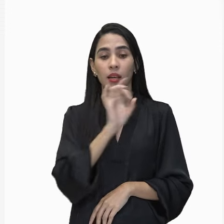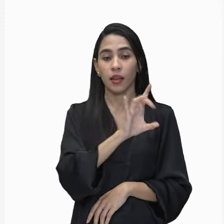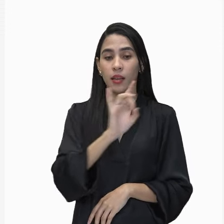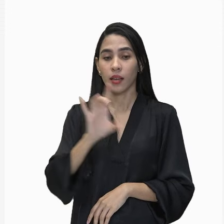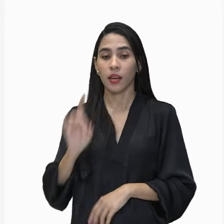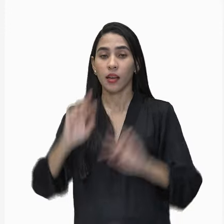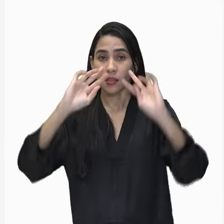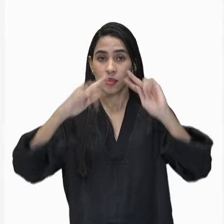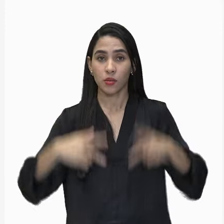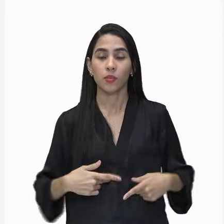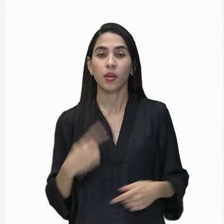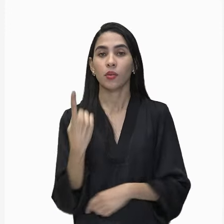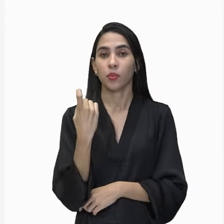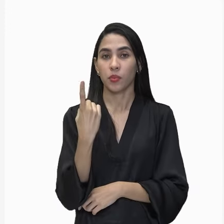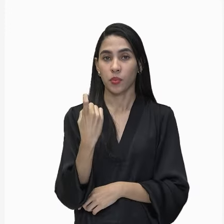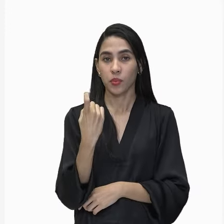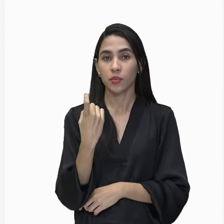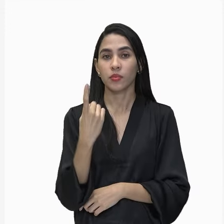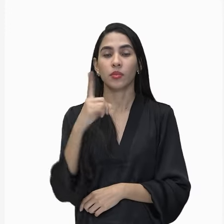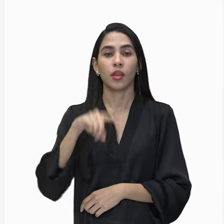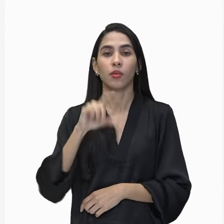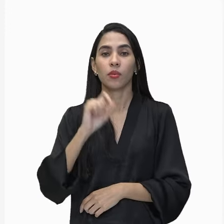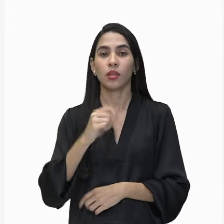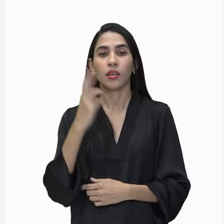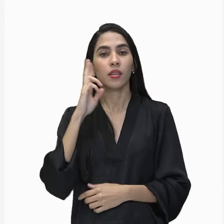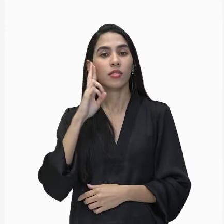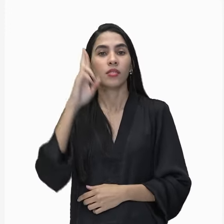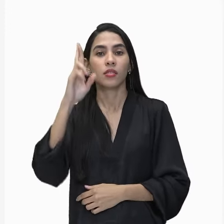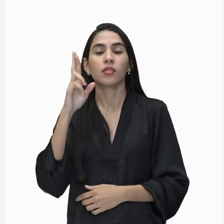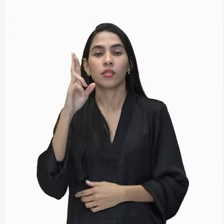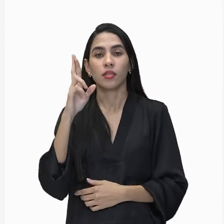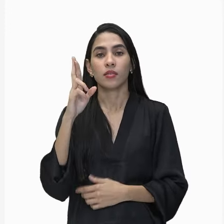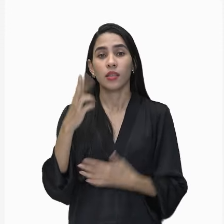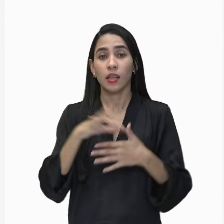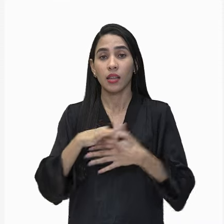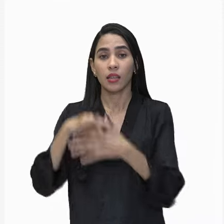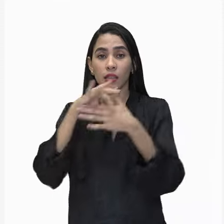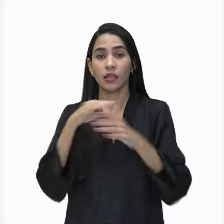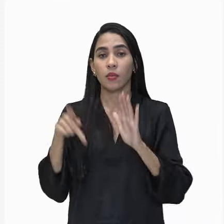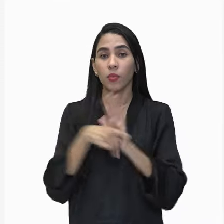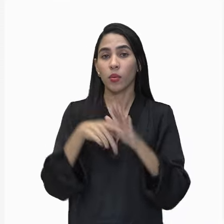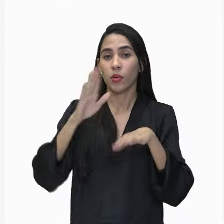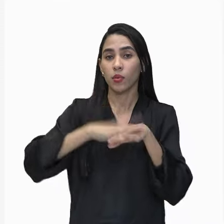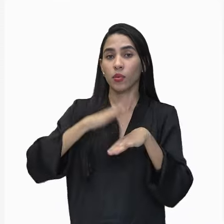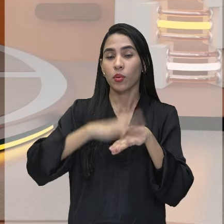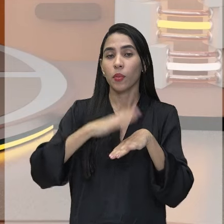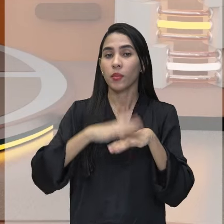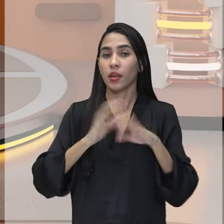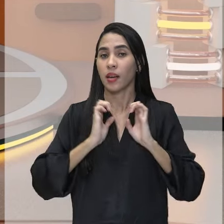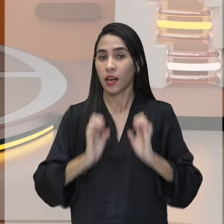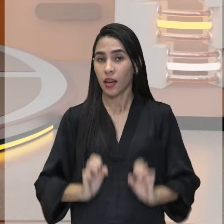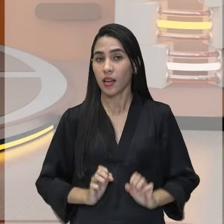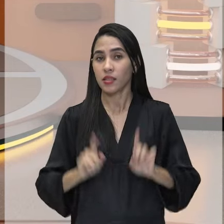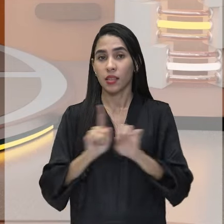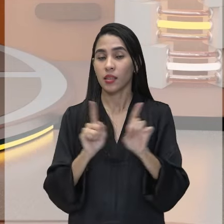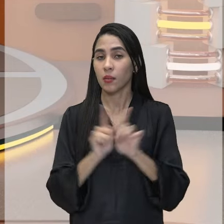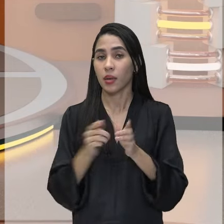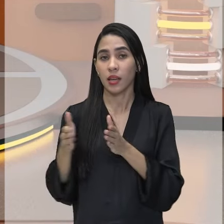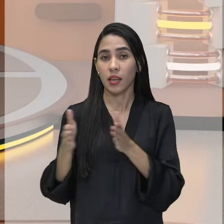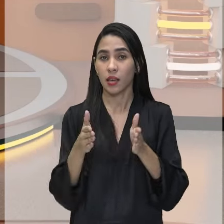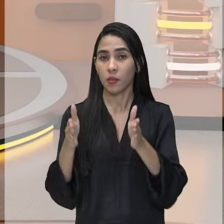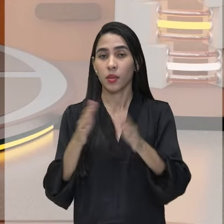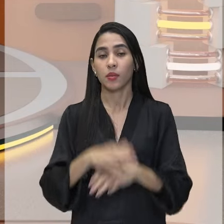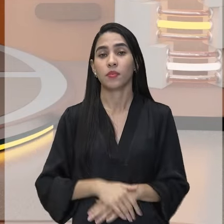um ser único, que é mestre dos seus atos e do seu destino. Então, Sartre